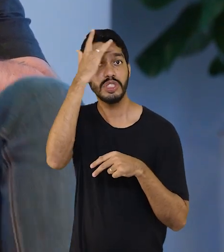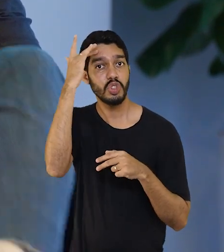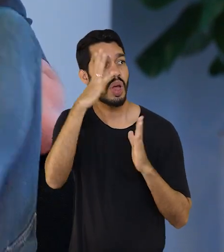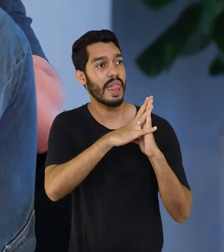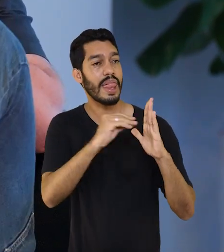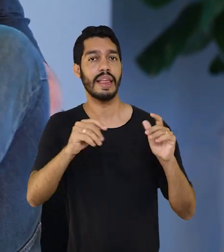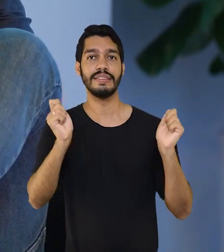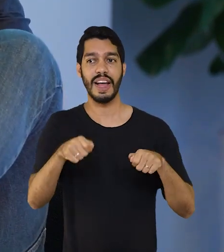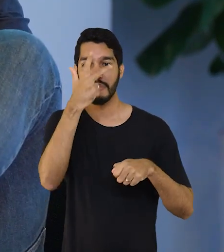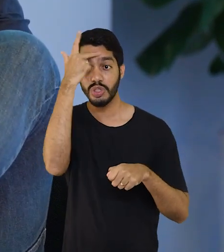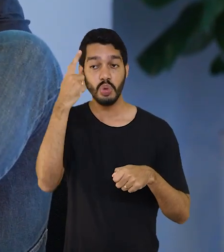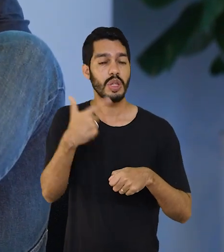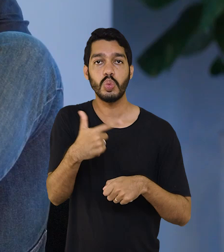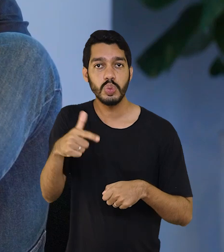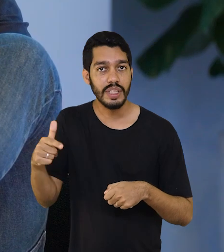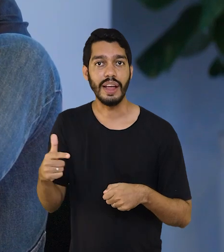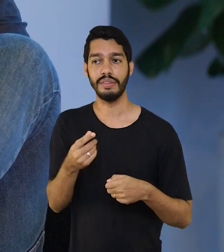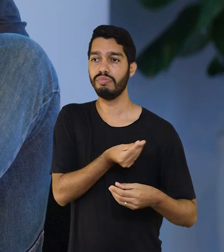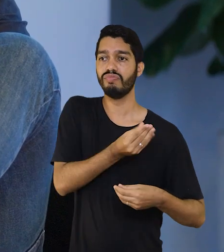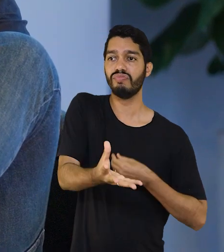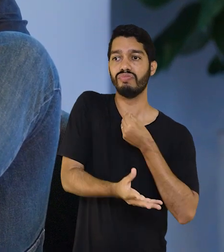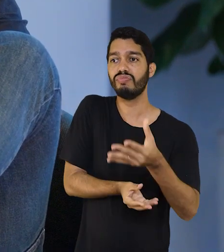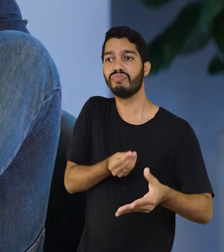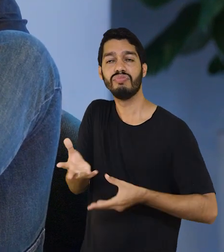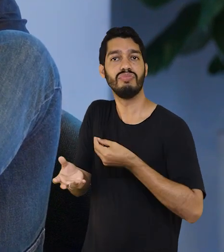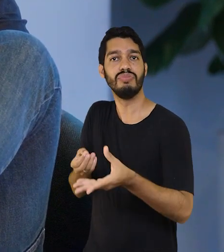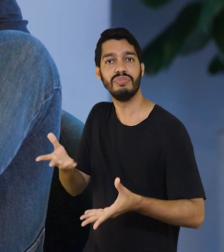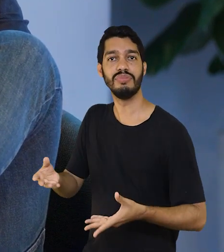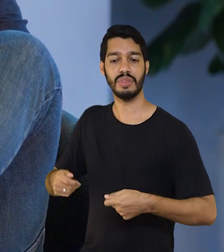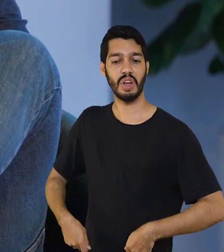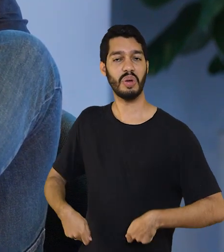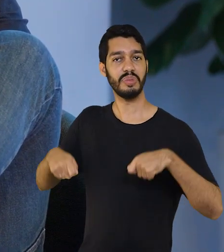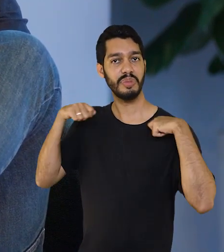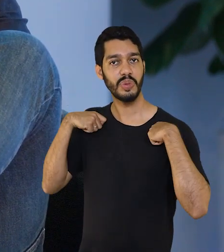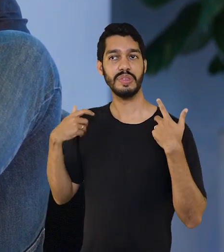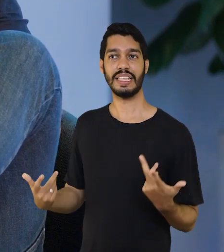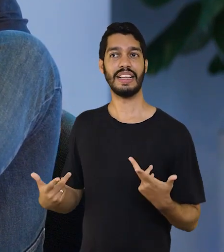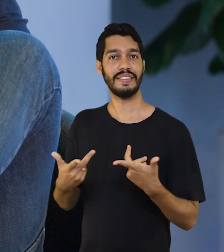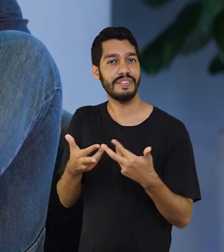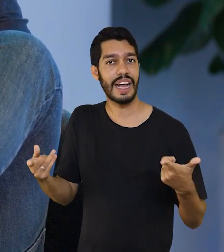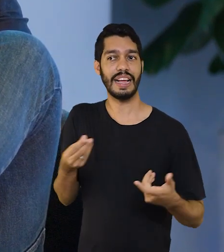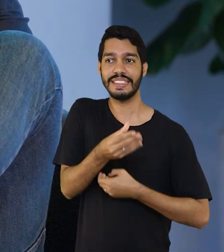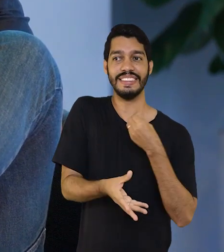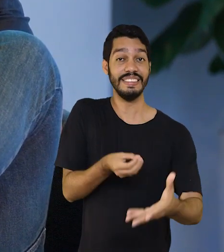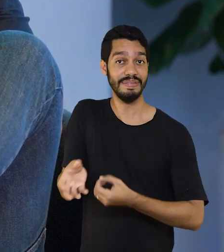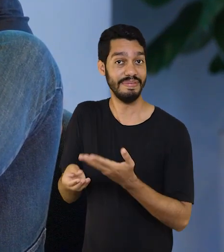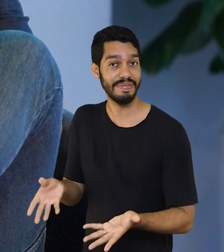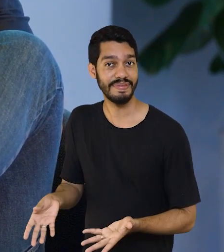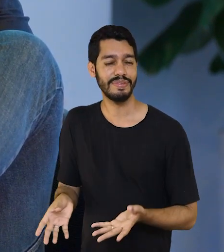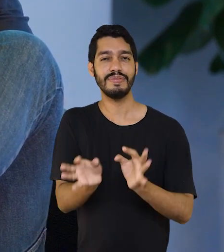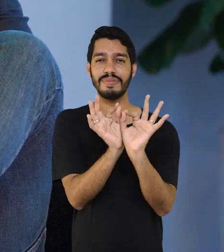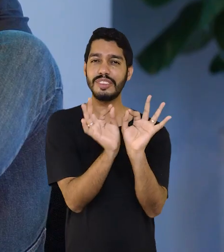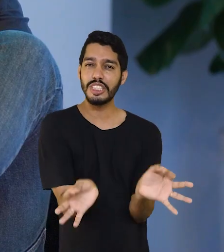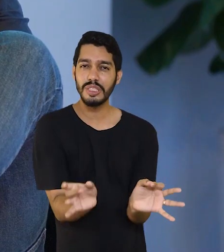os americanos doarem para as pessoas que não têm onde dormir, cobertores e tal. Então,